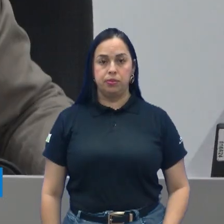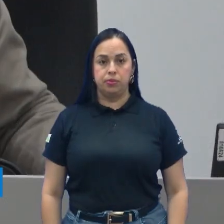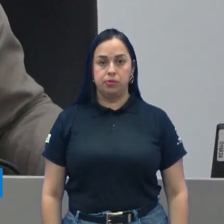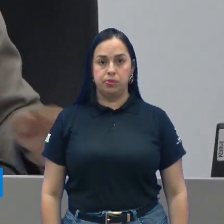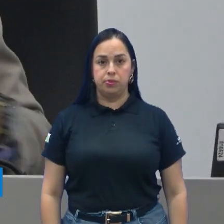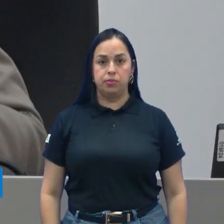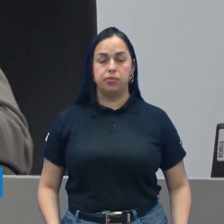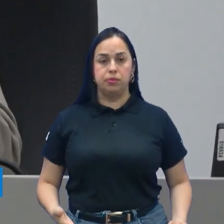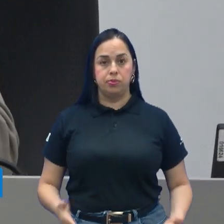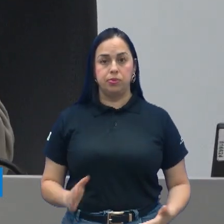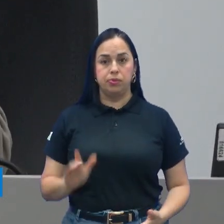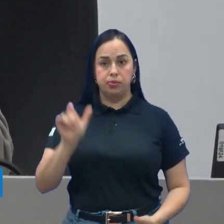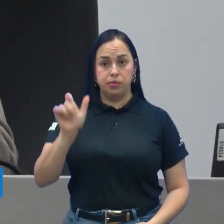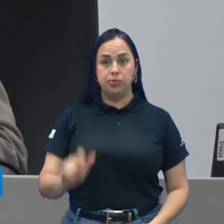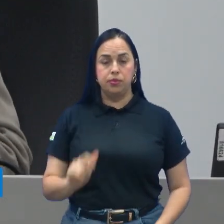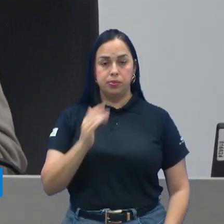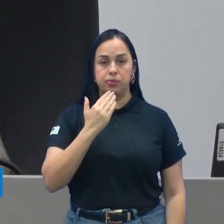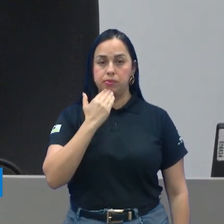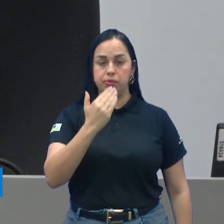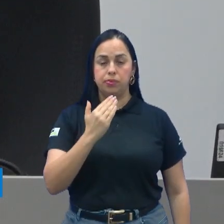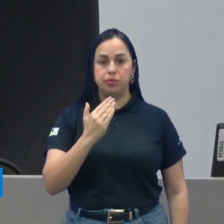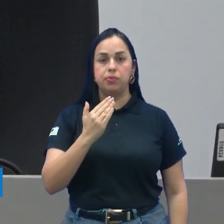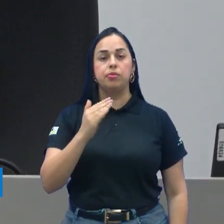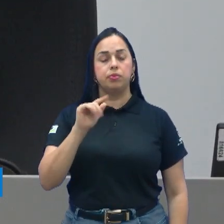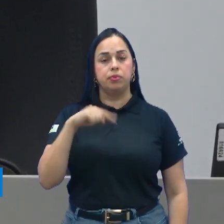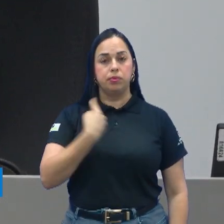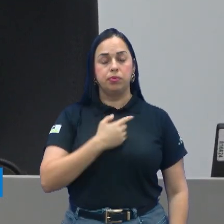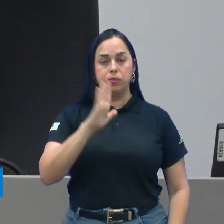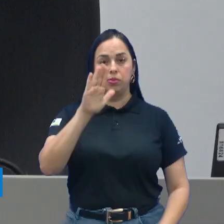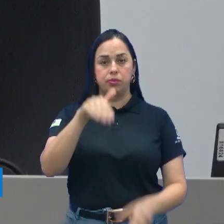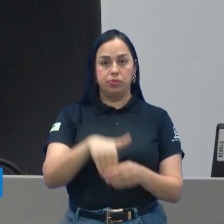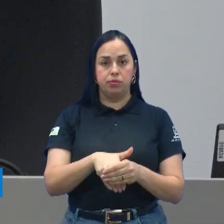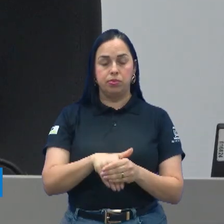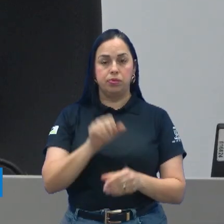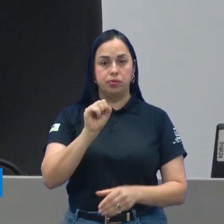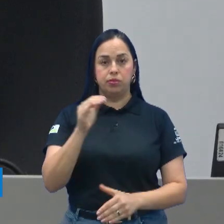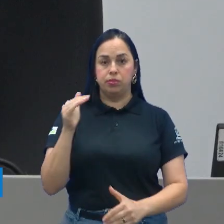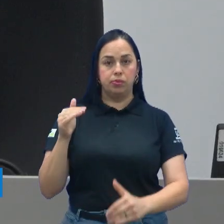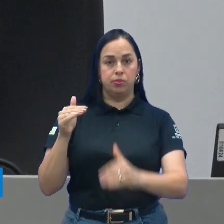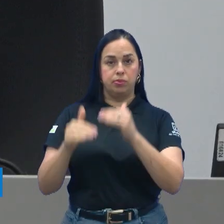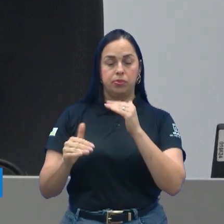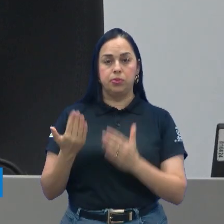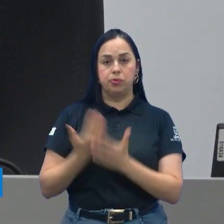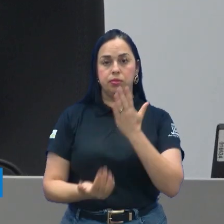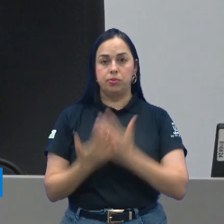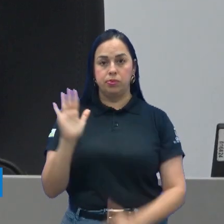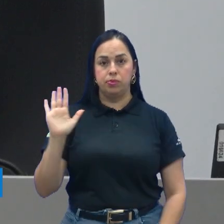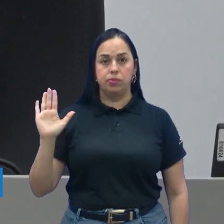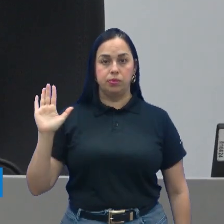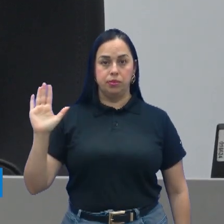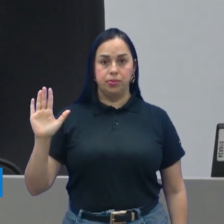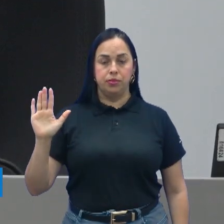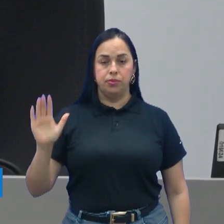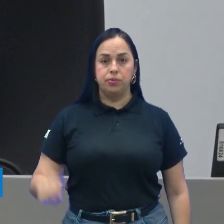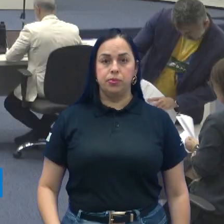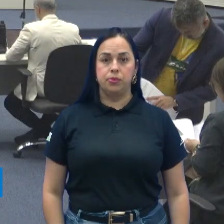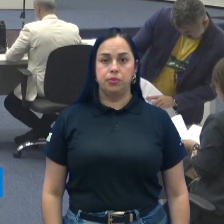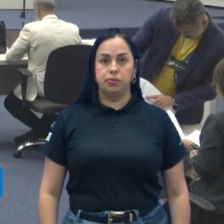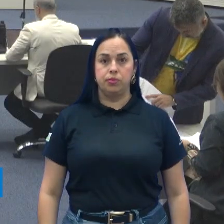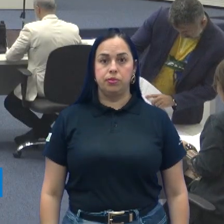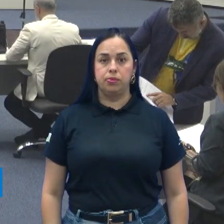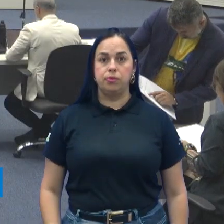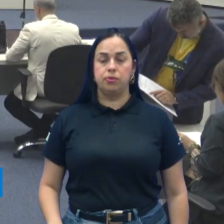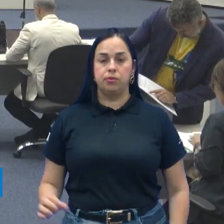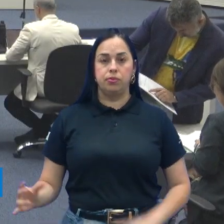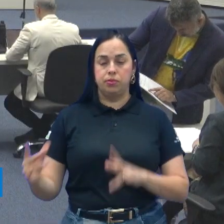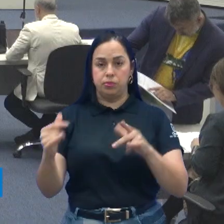Em votação, o pedido verbal do vereador Sena. Vereadores favoráveis permaneçam como estão, os contrários que se manifestem. Nenhum voto contrário.